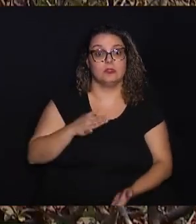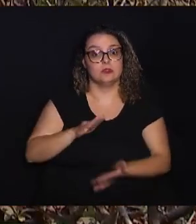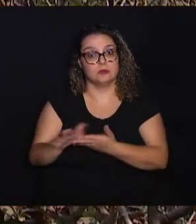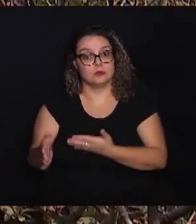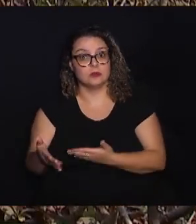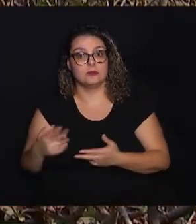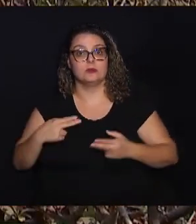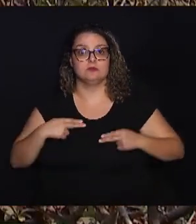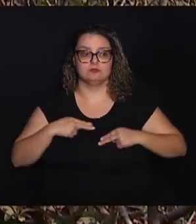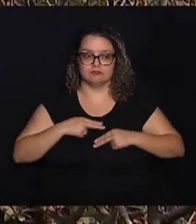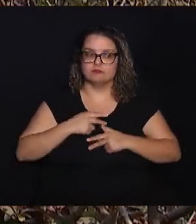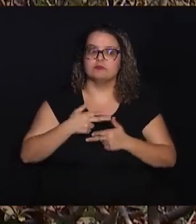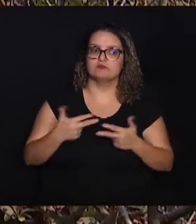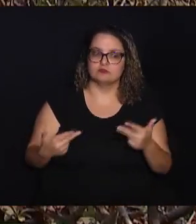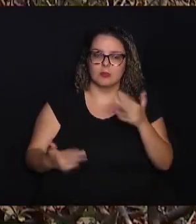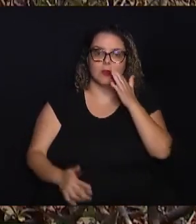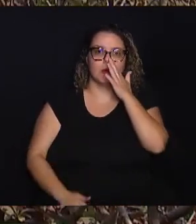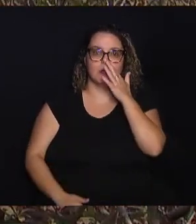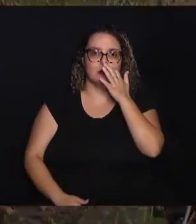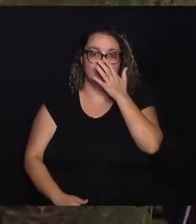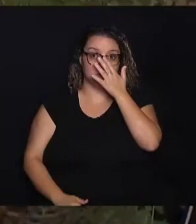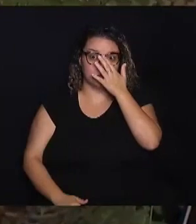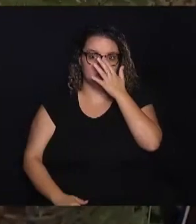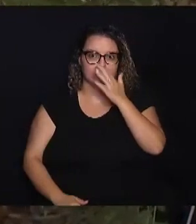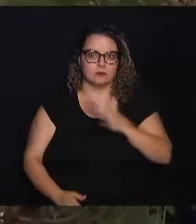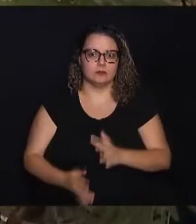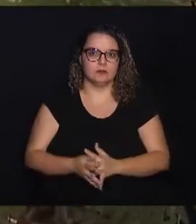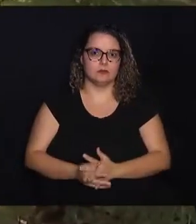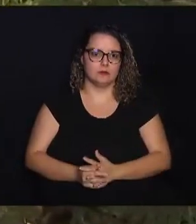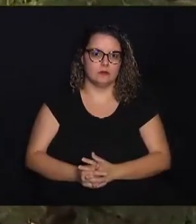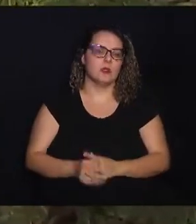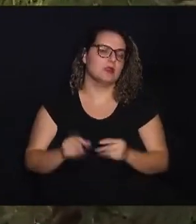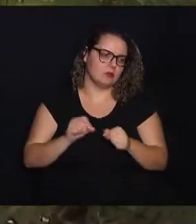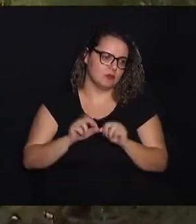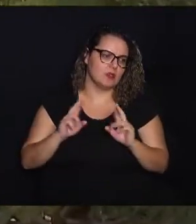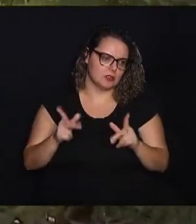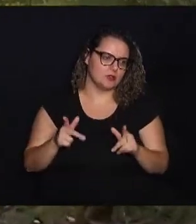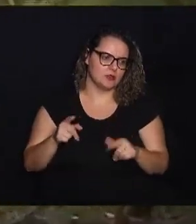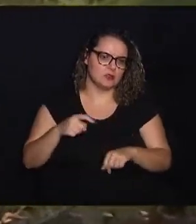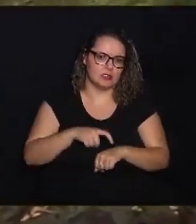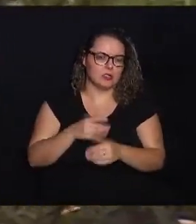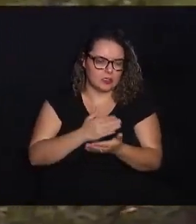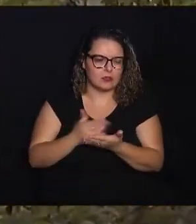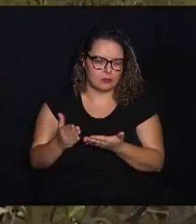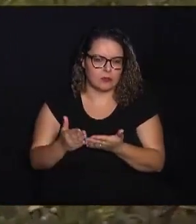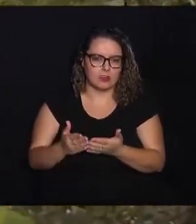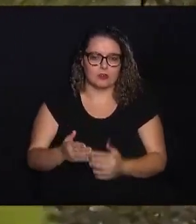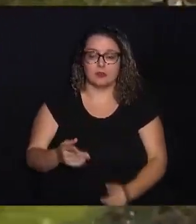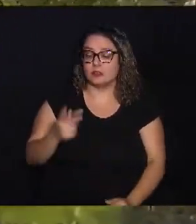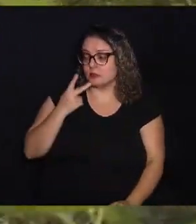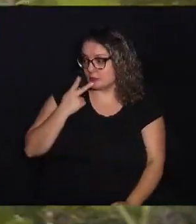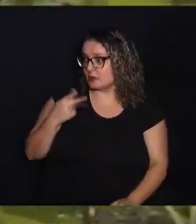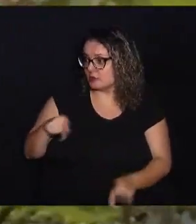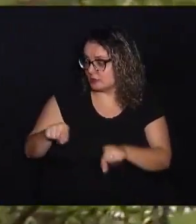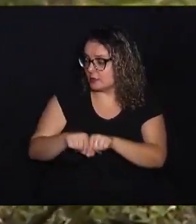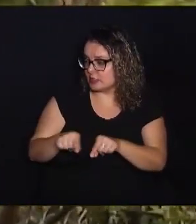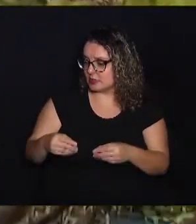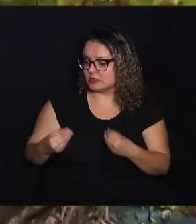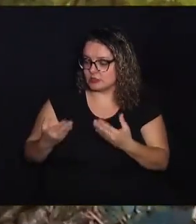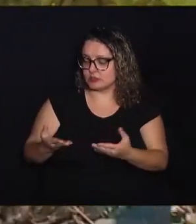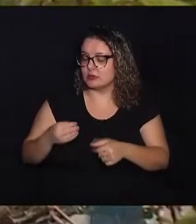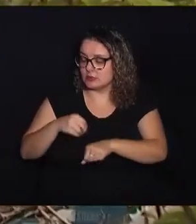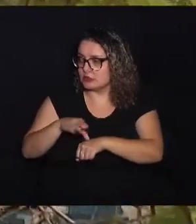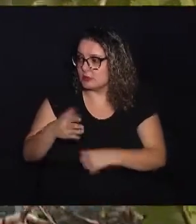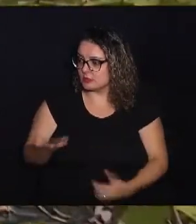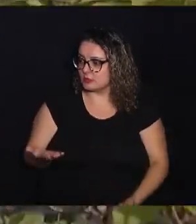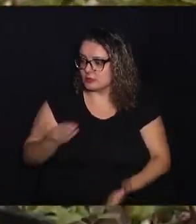foi um negócio assim, que fez a diferença para mim naquele comecinho. Você falou que inclusive que eles te deram uma indicação